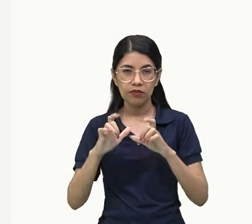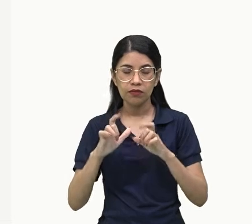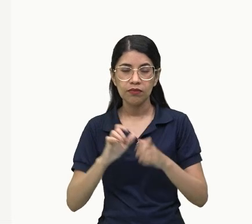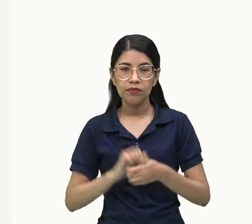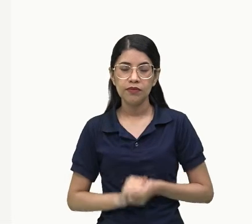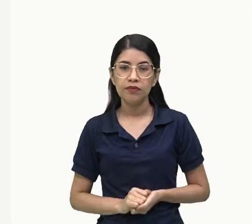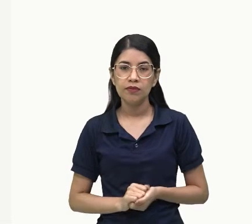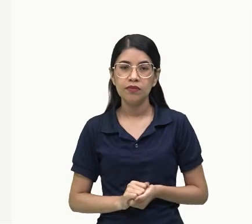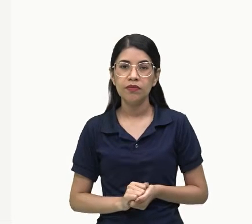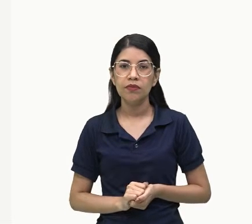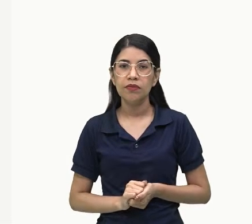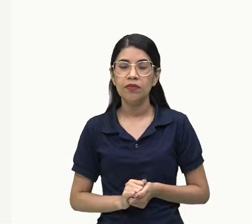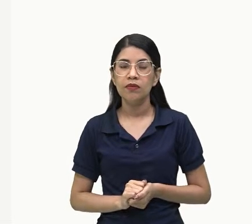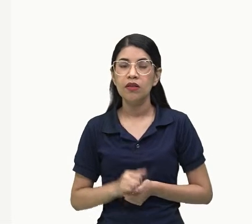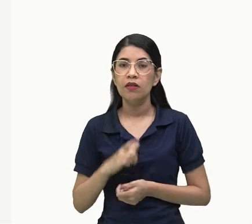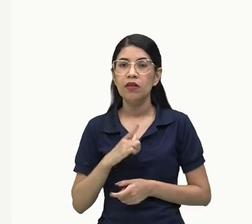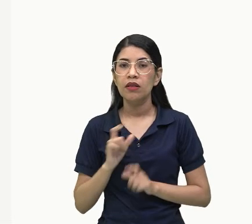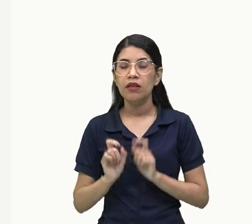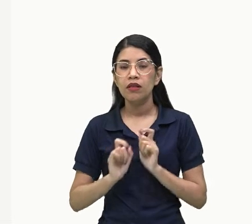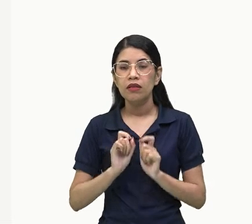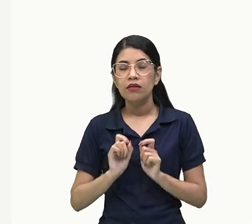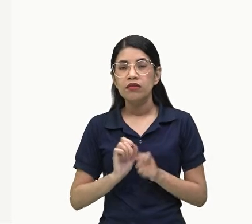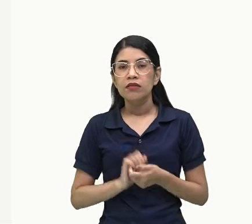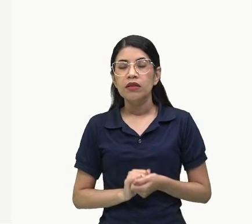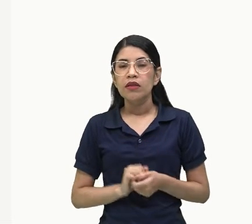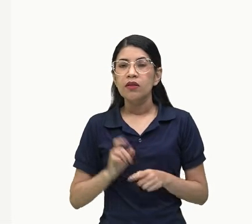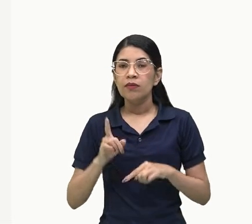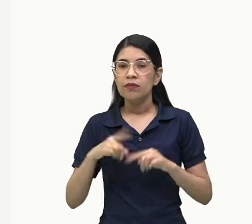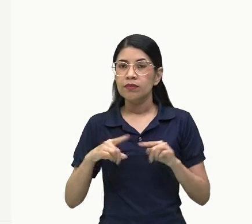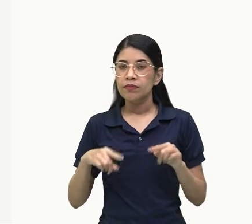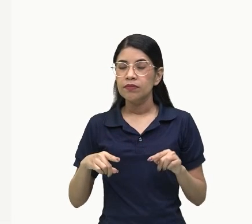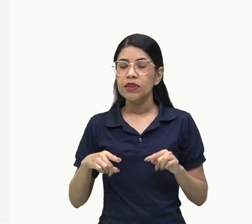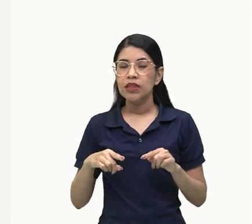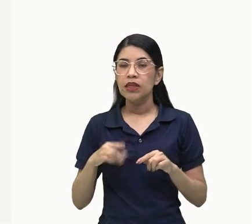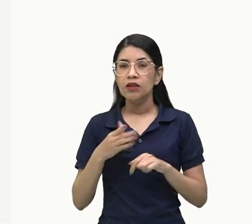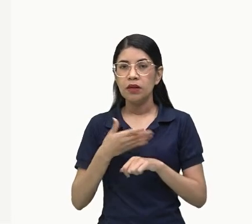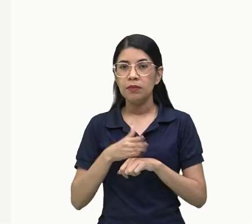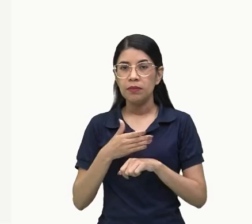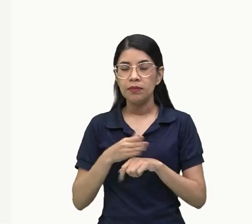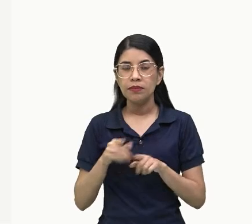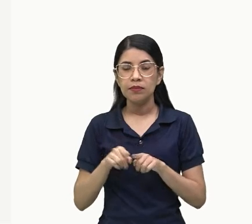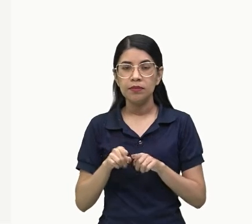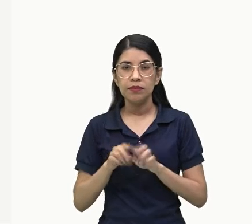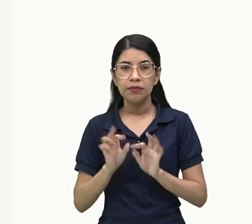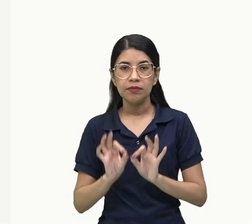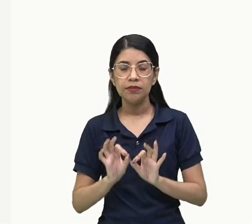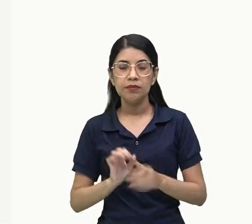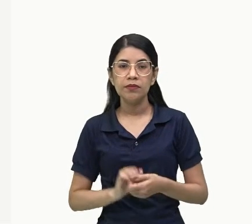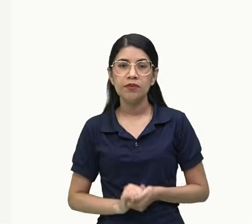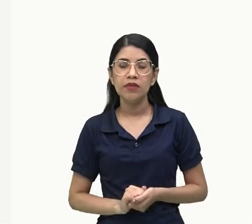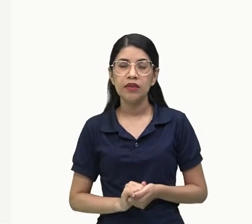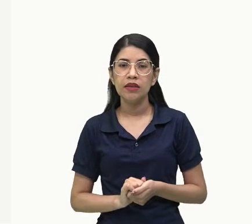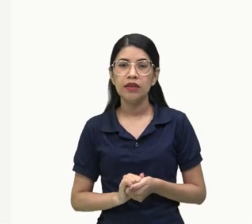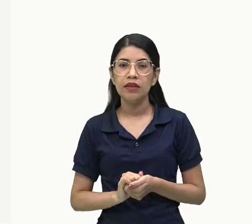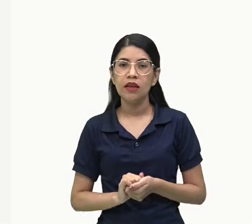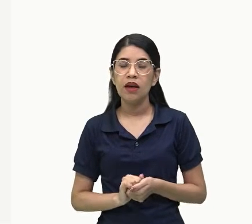Então, né, nós temos esse equipamento aí, essa aplicação. Ao colocar-se um